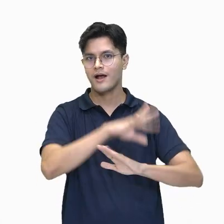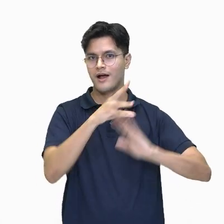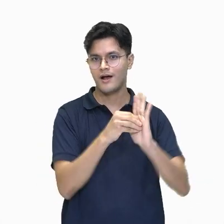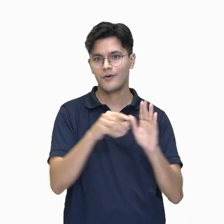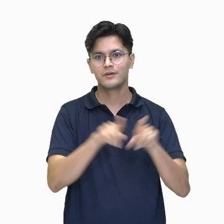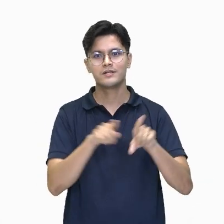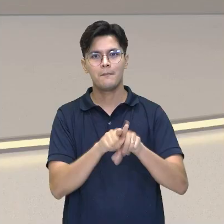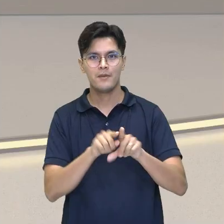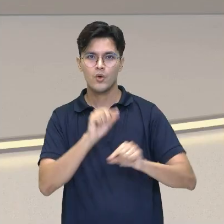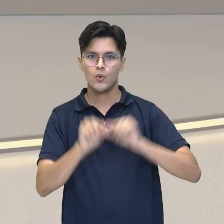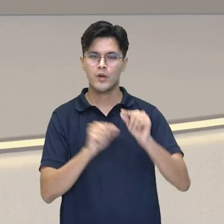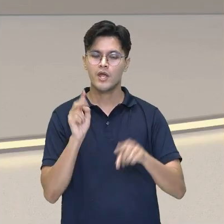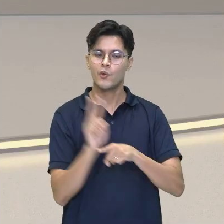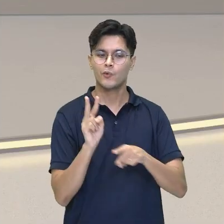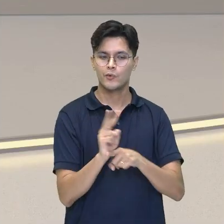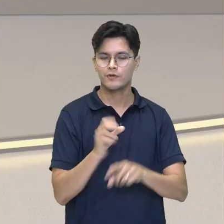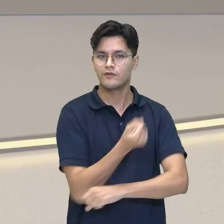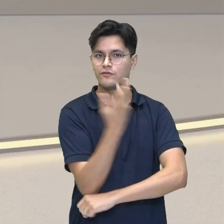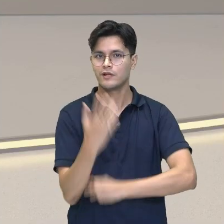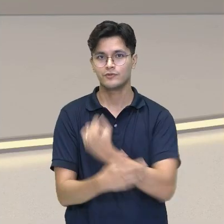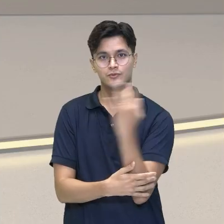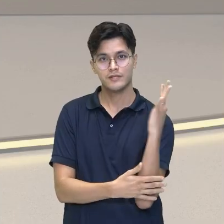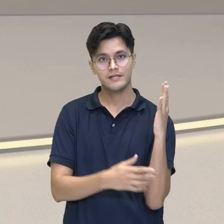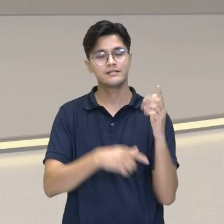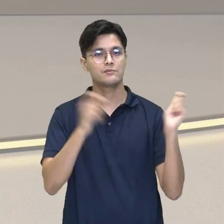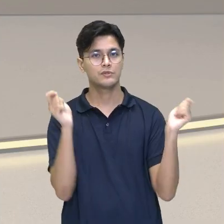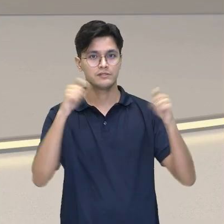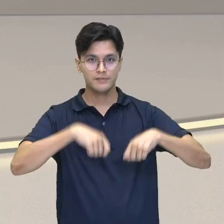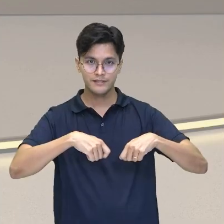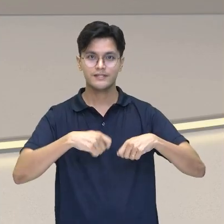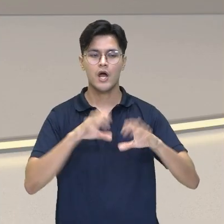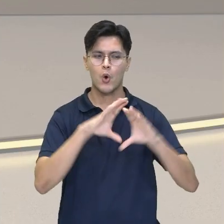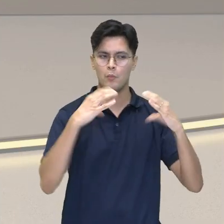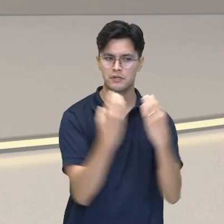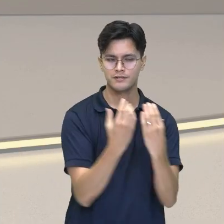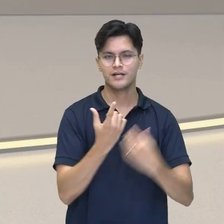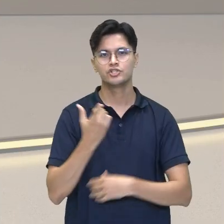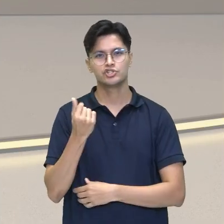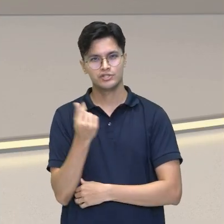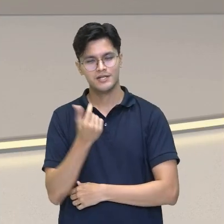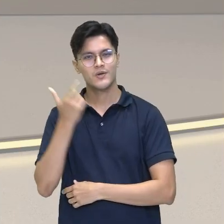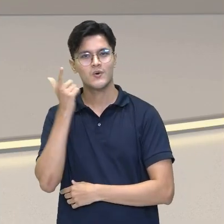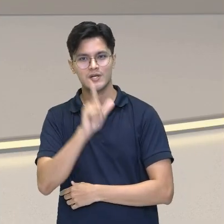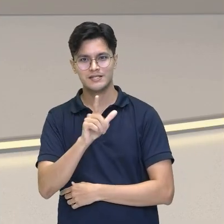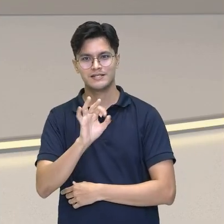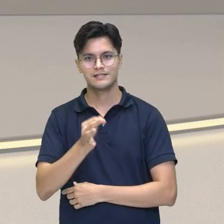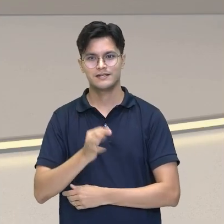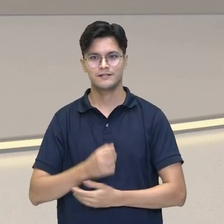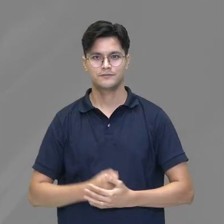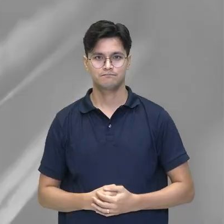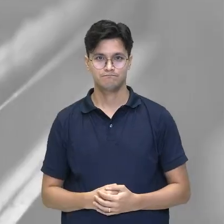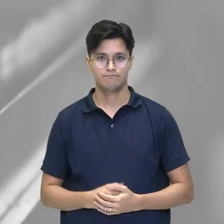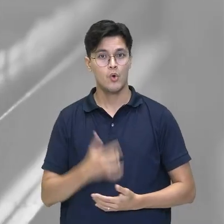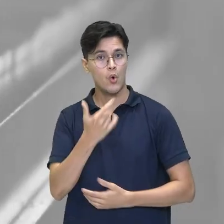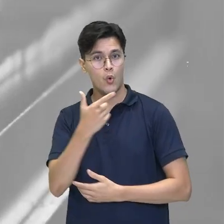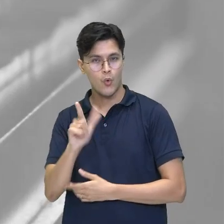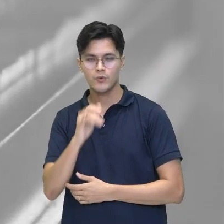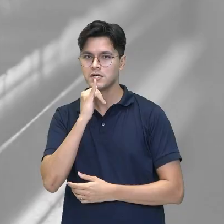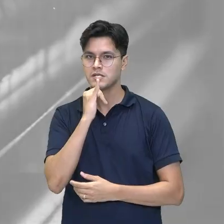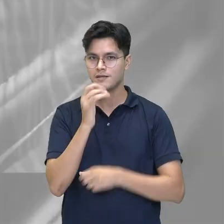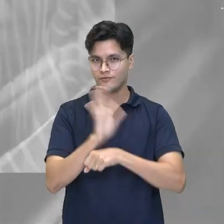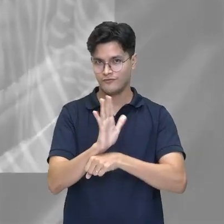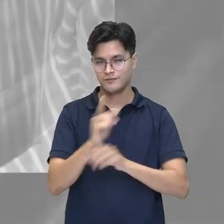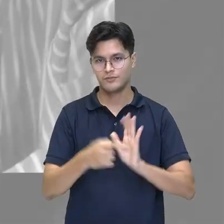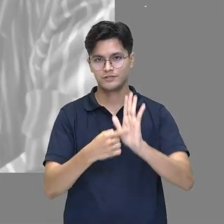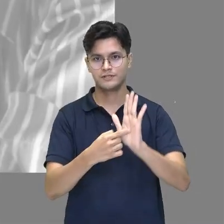renda para as comunidades. E nós trouxemos um exemplo aqui bem interessante para vocês. Então vamos lá, atenção ao nosso VT.